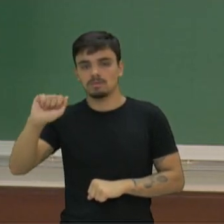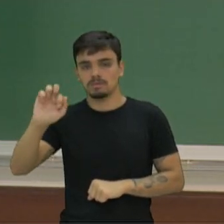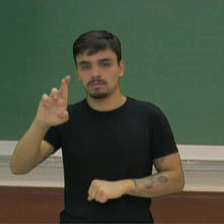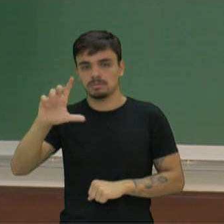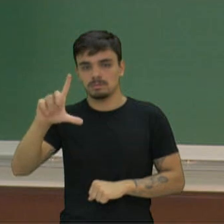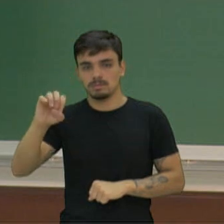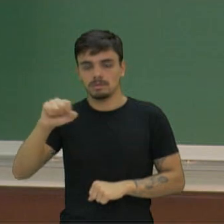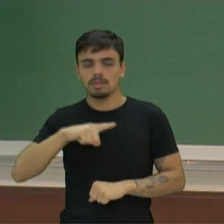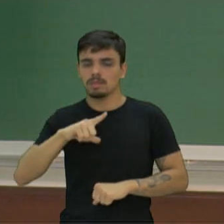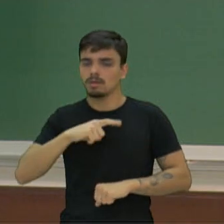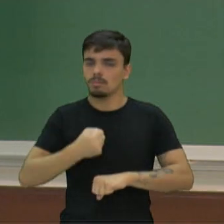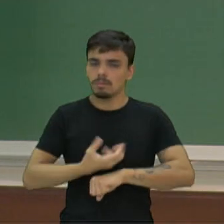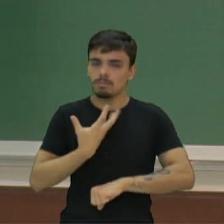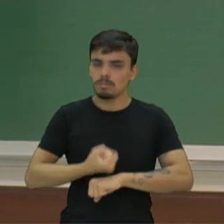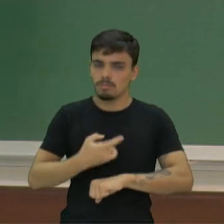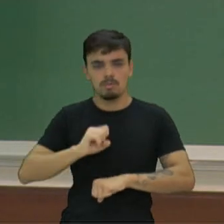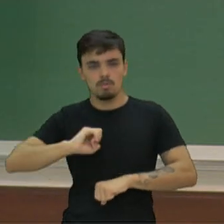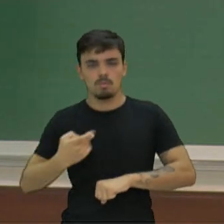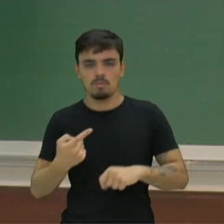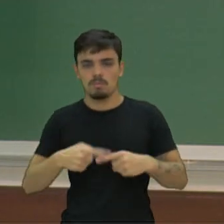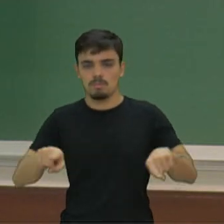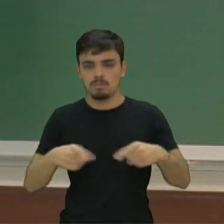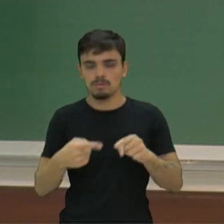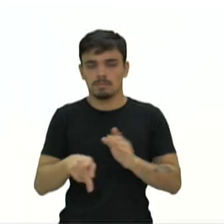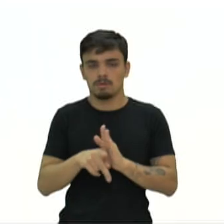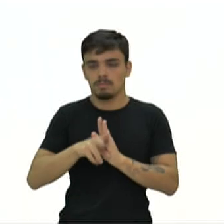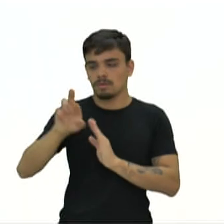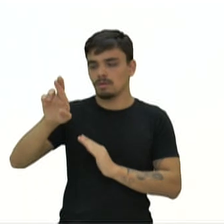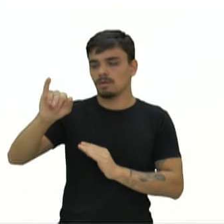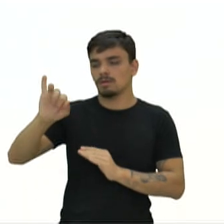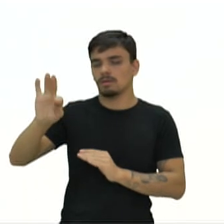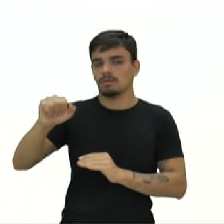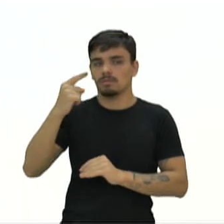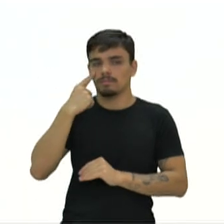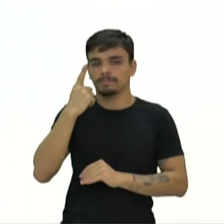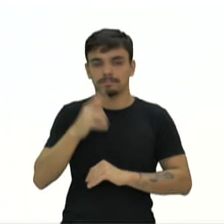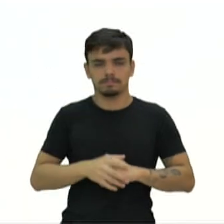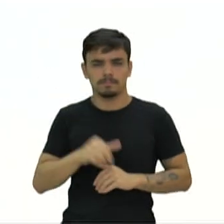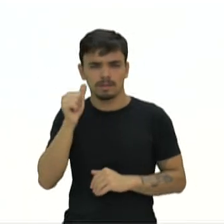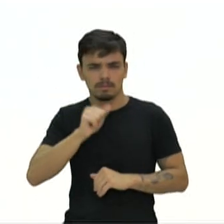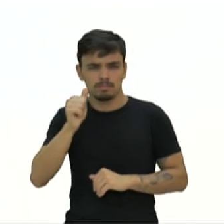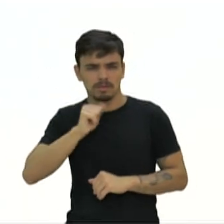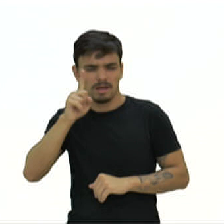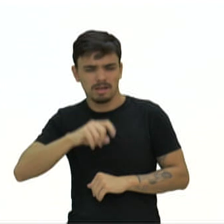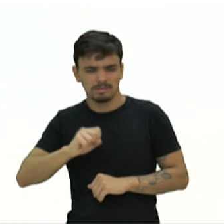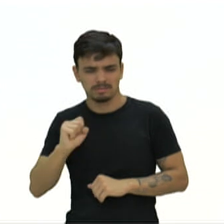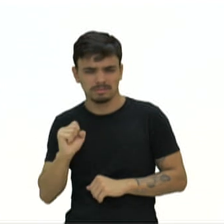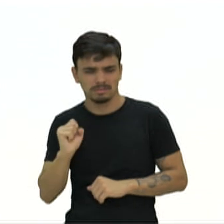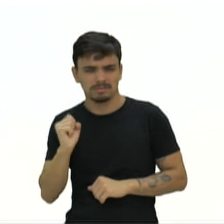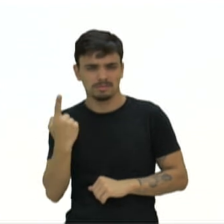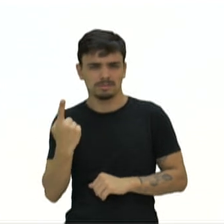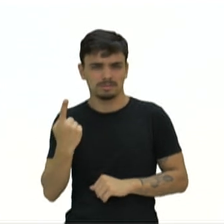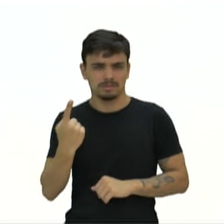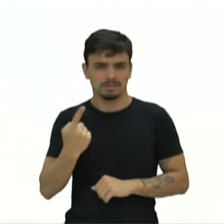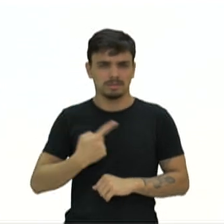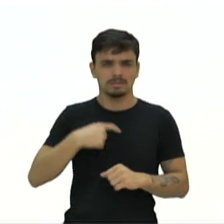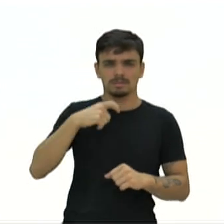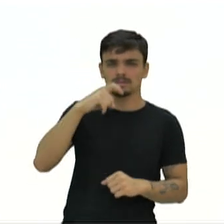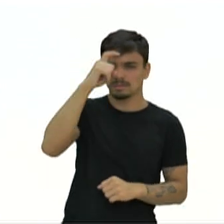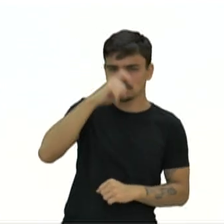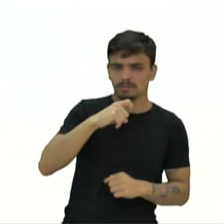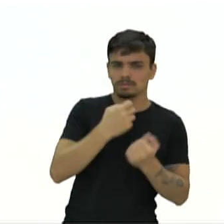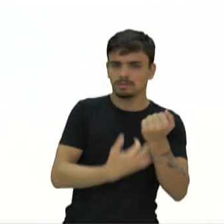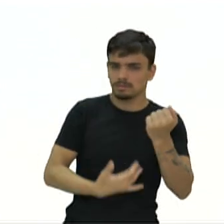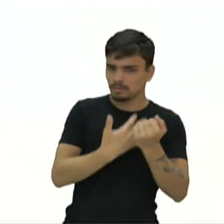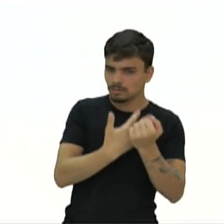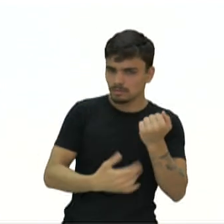um poema lá, de uma música, né, da Rita Lee. Mulher é bicho esquisito, todo mês sangra, um sexto sentido, maior que a